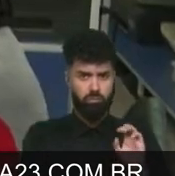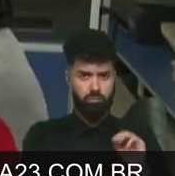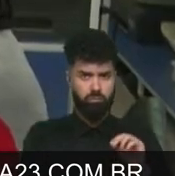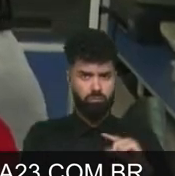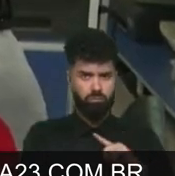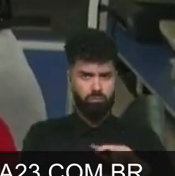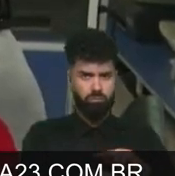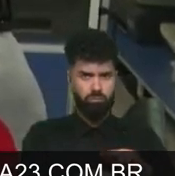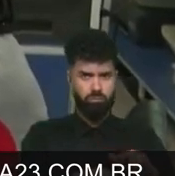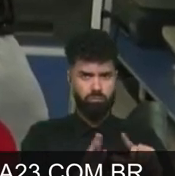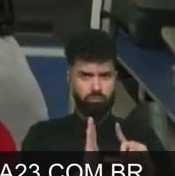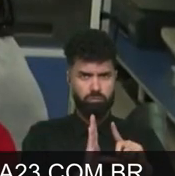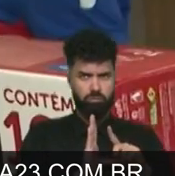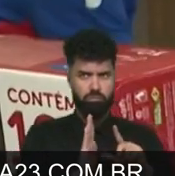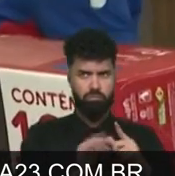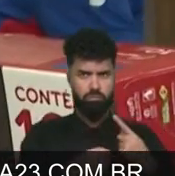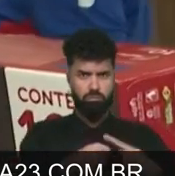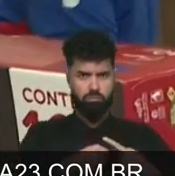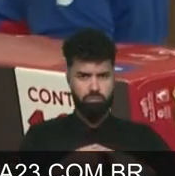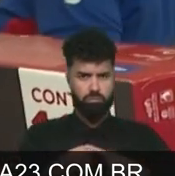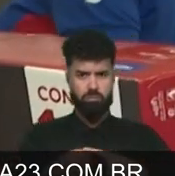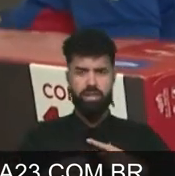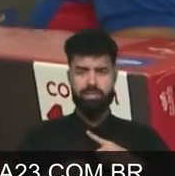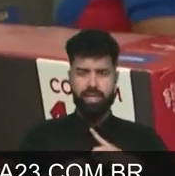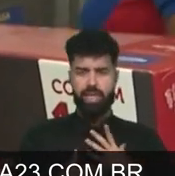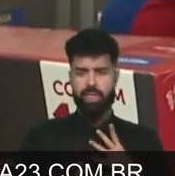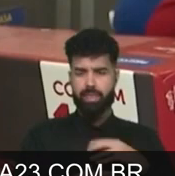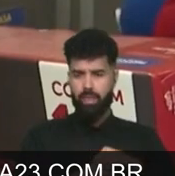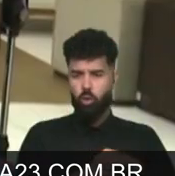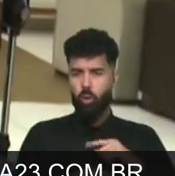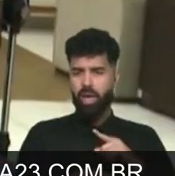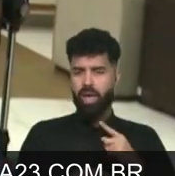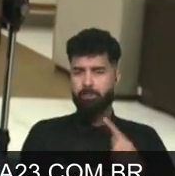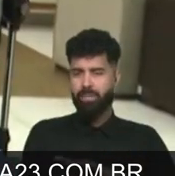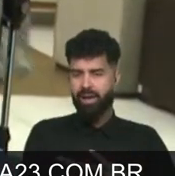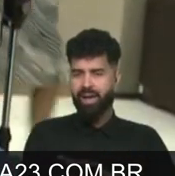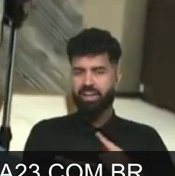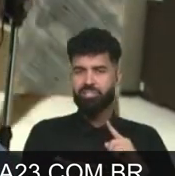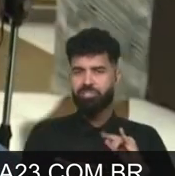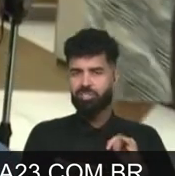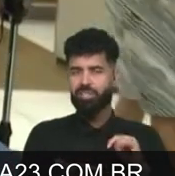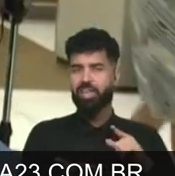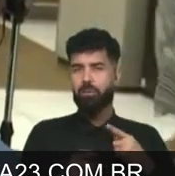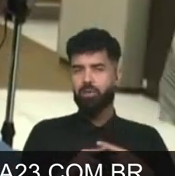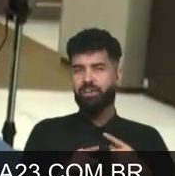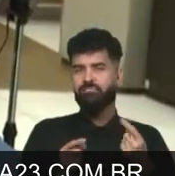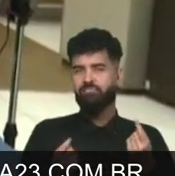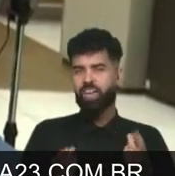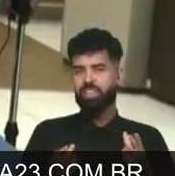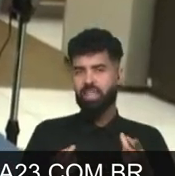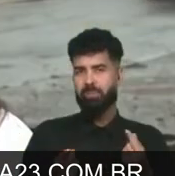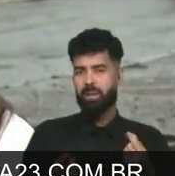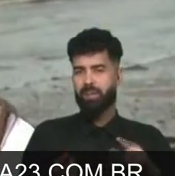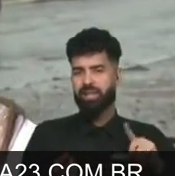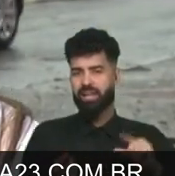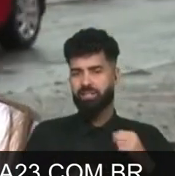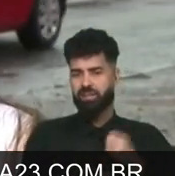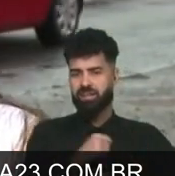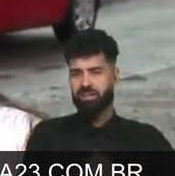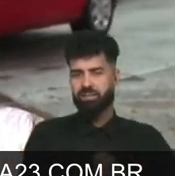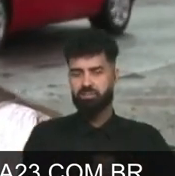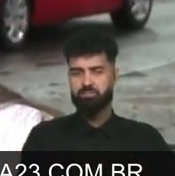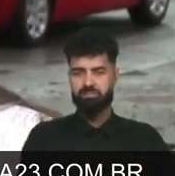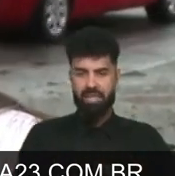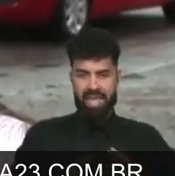diversos estabelecimentos da cidade que costumam aderir à tão esperada data para vendas mais baratas no ano, a Black Friday. As equipes